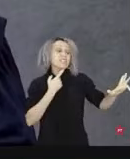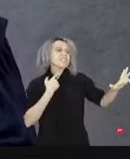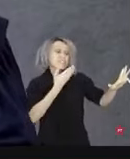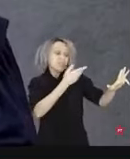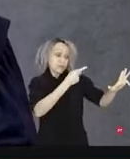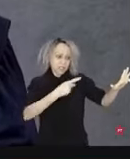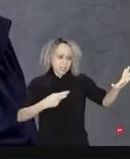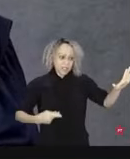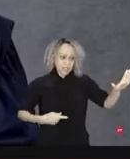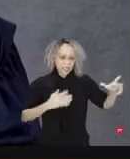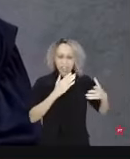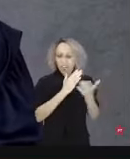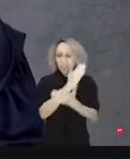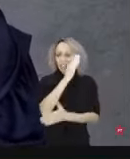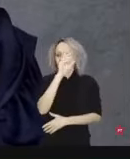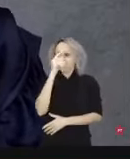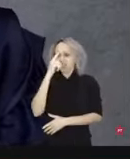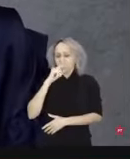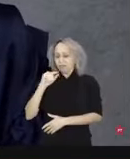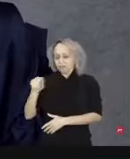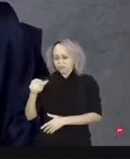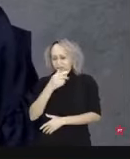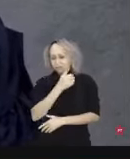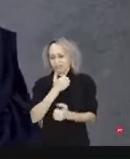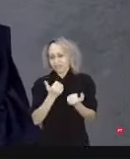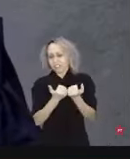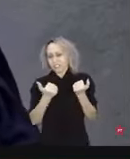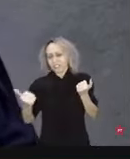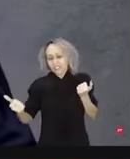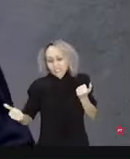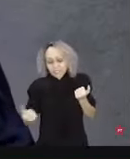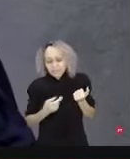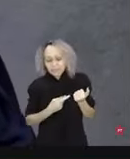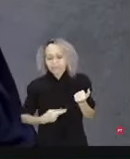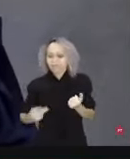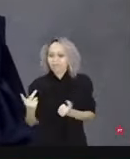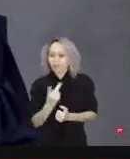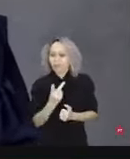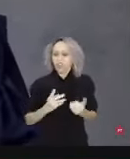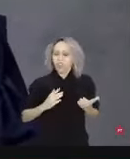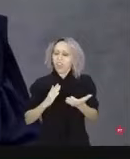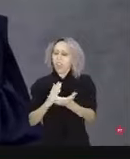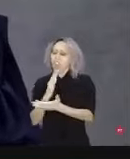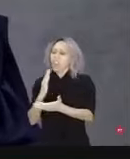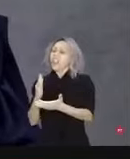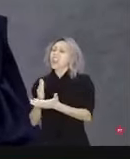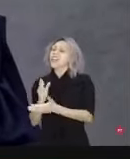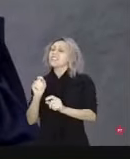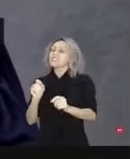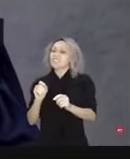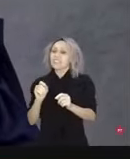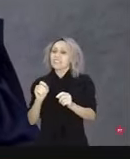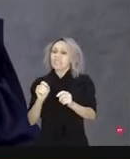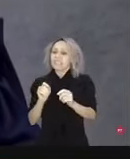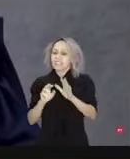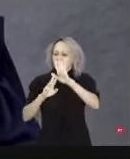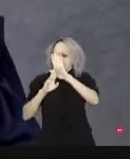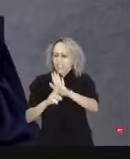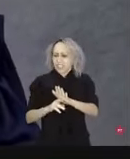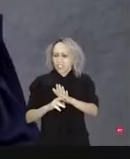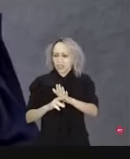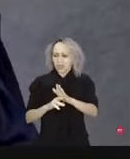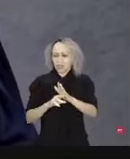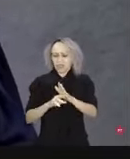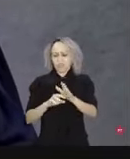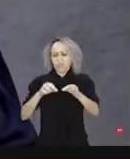ao vice-presidente eleito Geraldo Alckmin, em nome de toda a justiça eleitoral, serenidade, êxito, paz